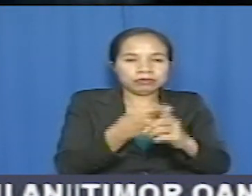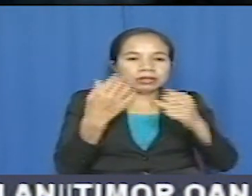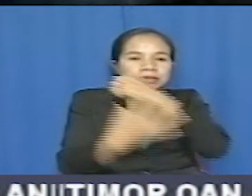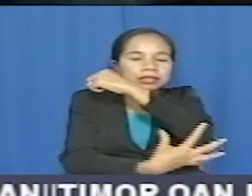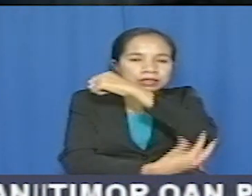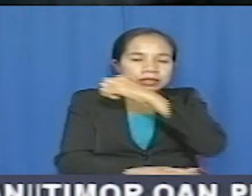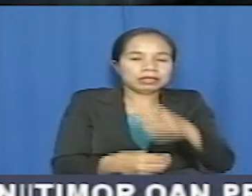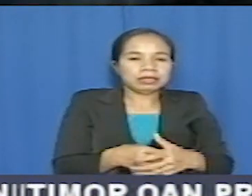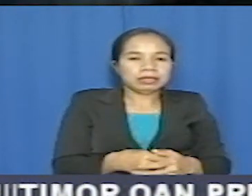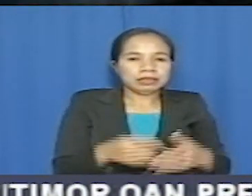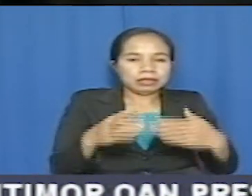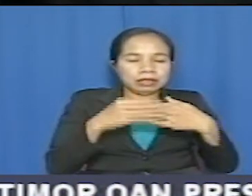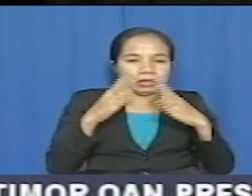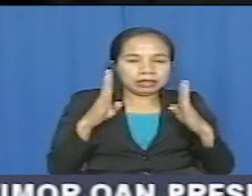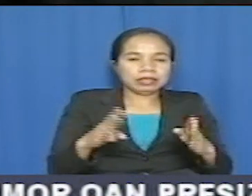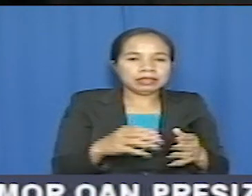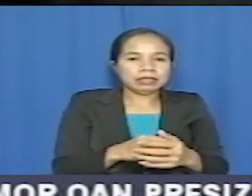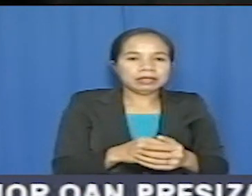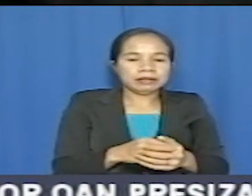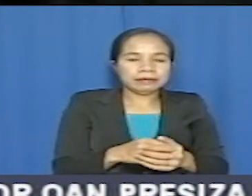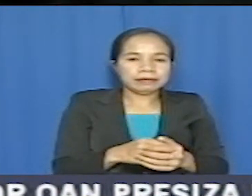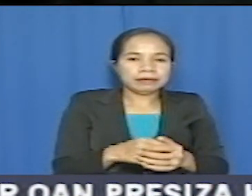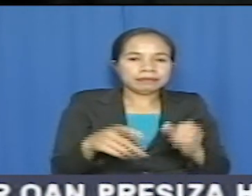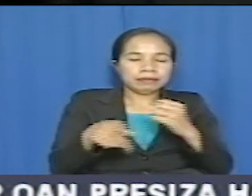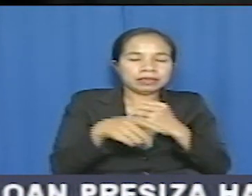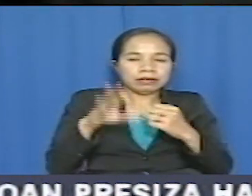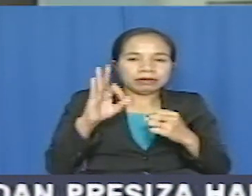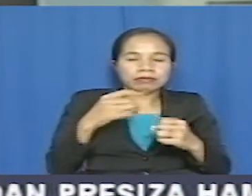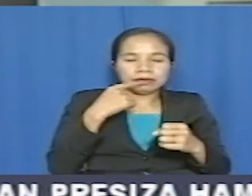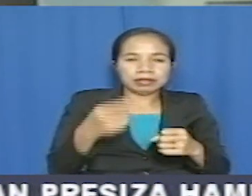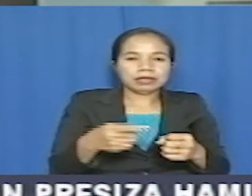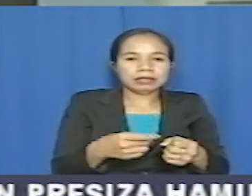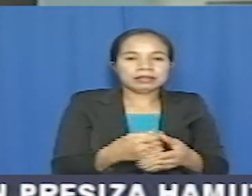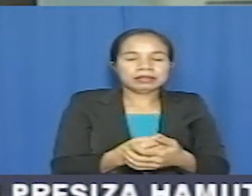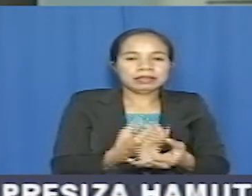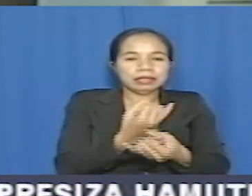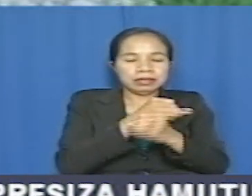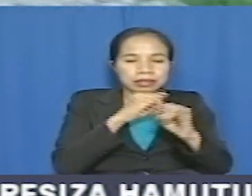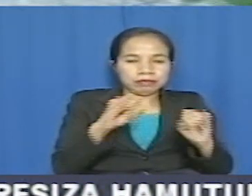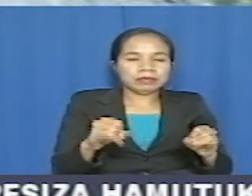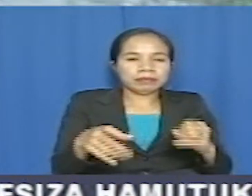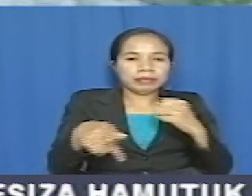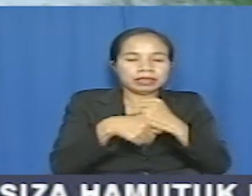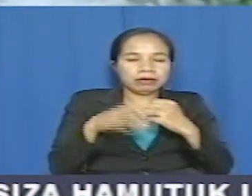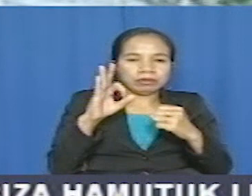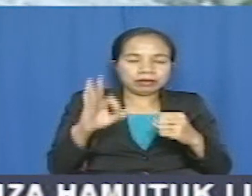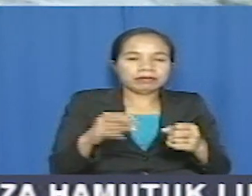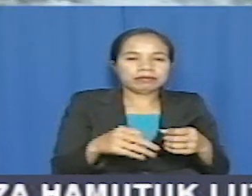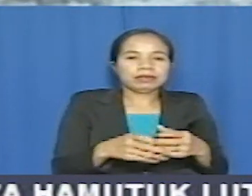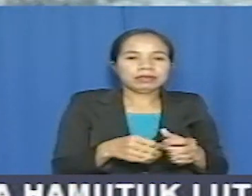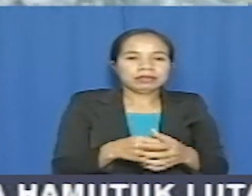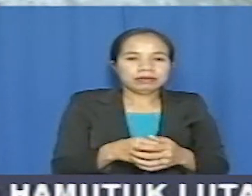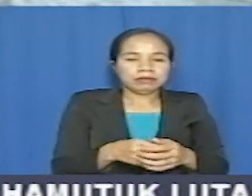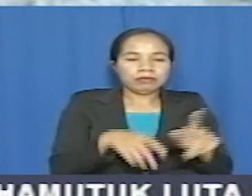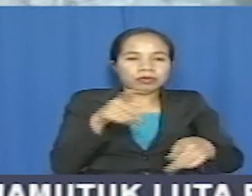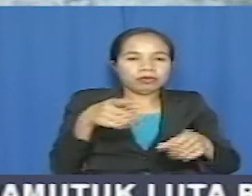simukit. Líder Comitê Central Fretilin argumenta, ia ukuan ne Fretilin mehi atu liberta povo o sikia com o mukit,